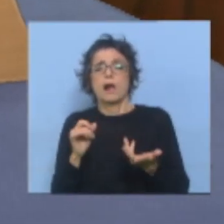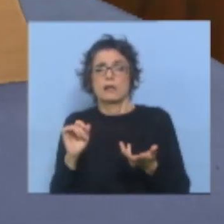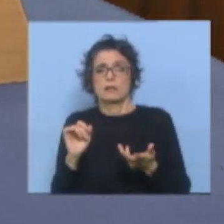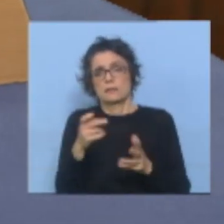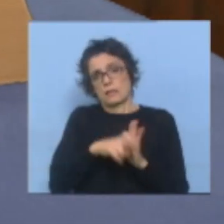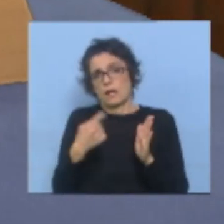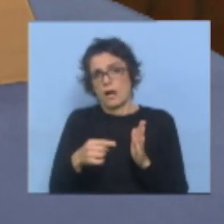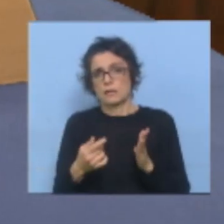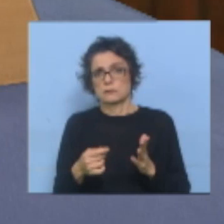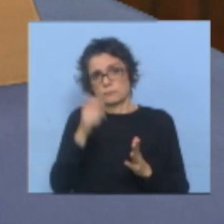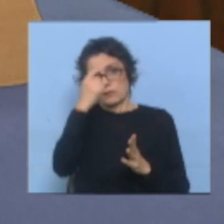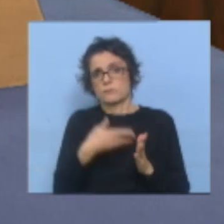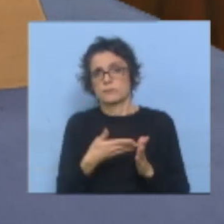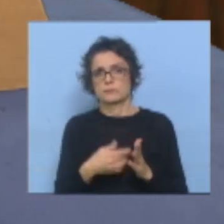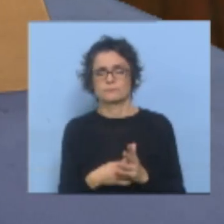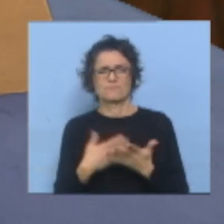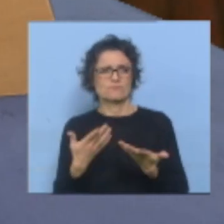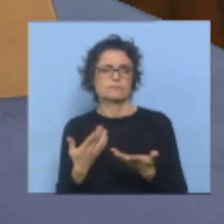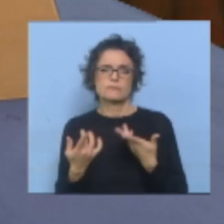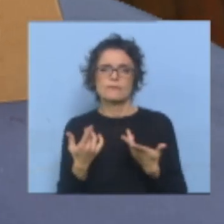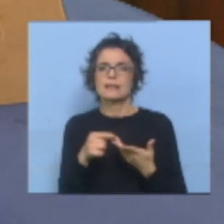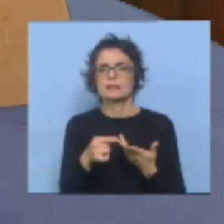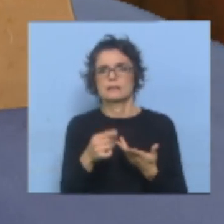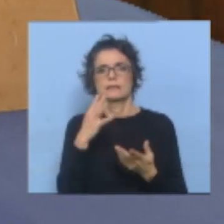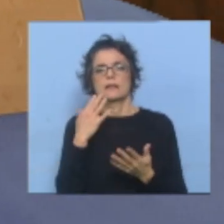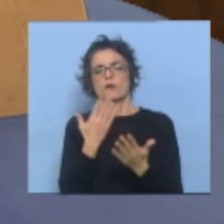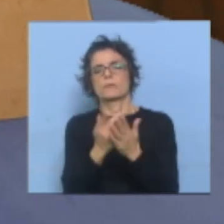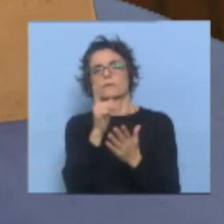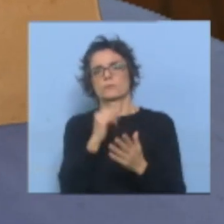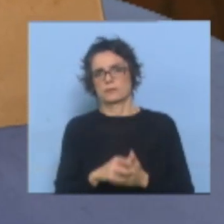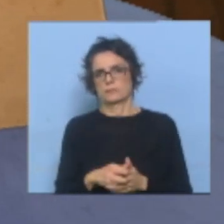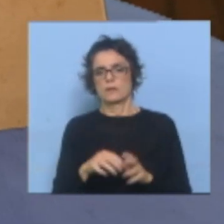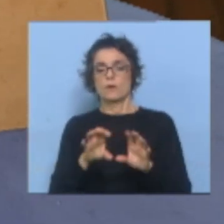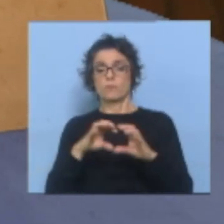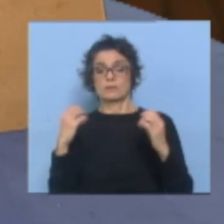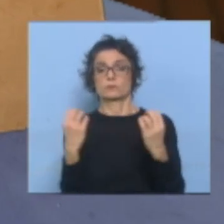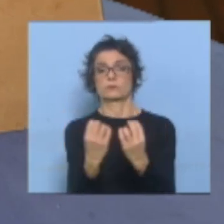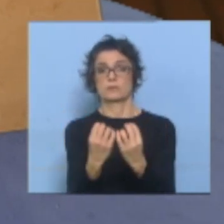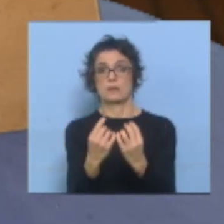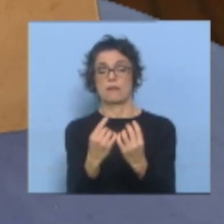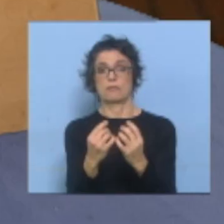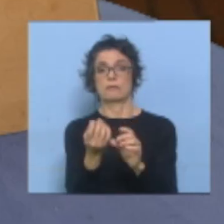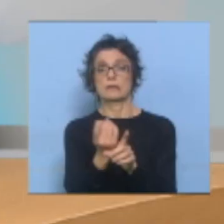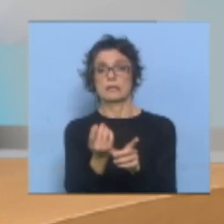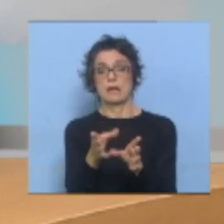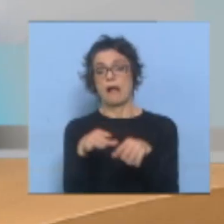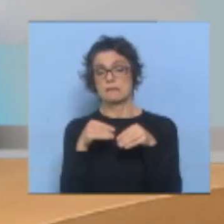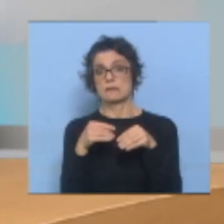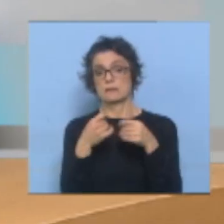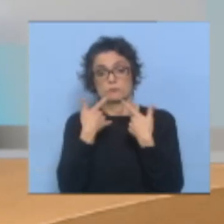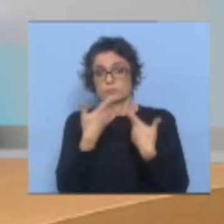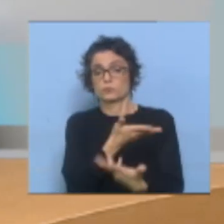adotado. Temos, portanto, uma sociedade que convive com tudo isto, convive com o